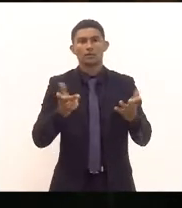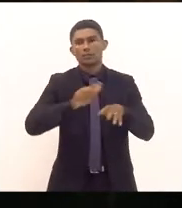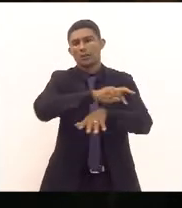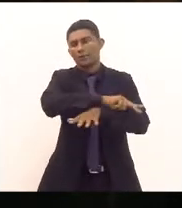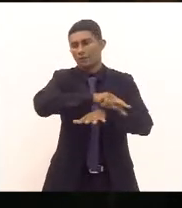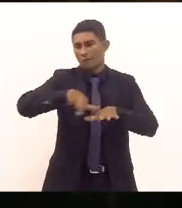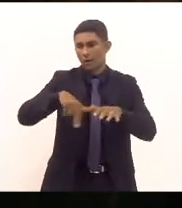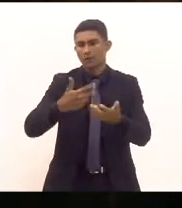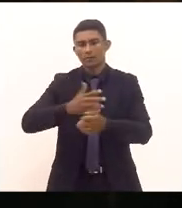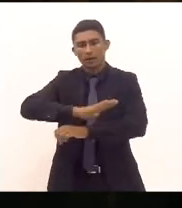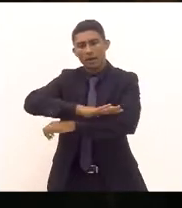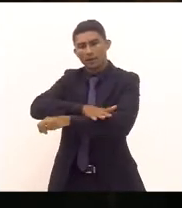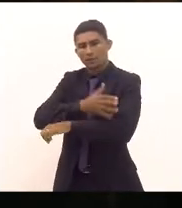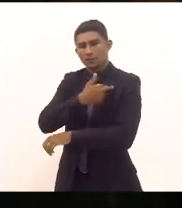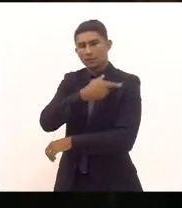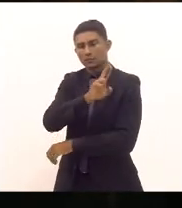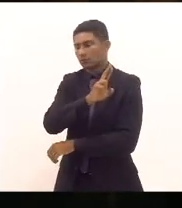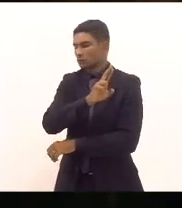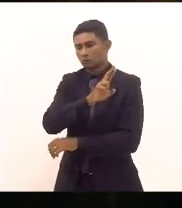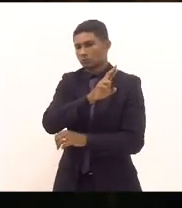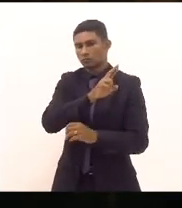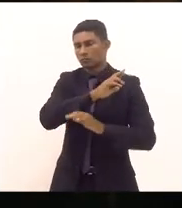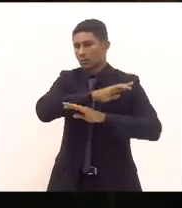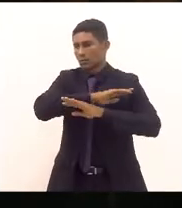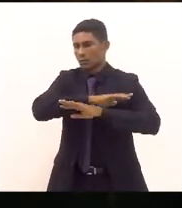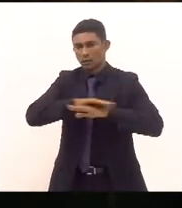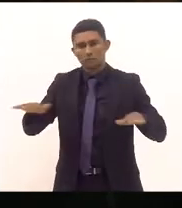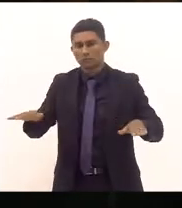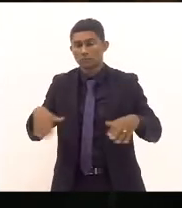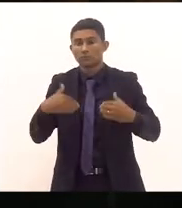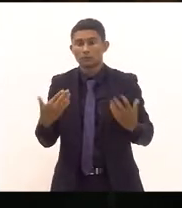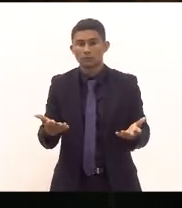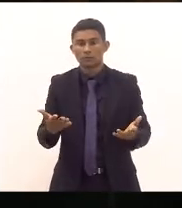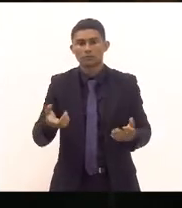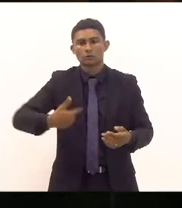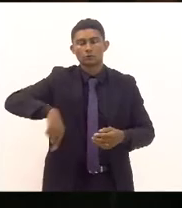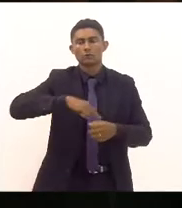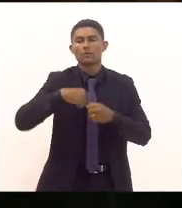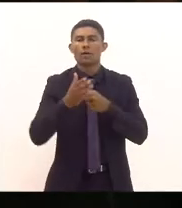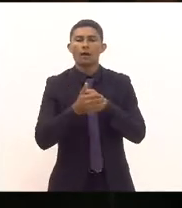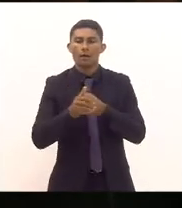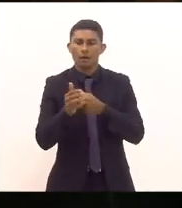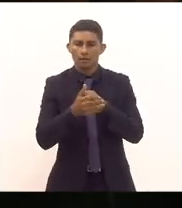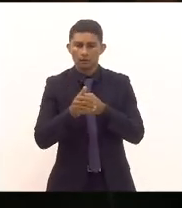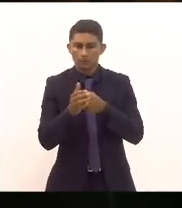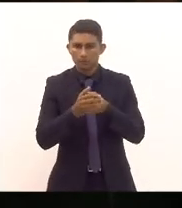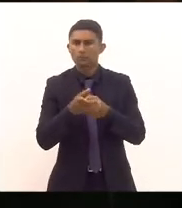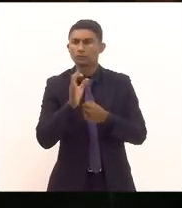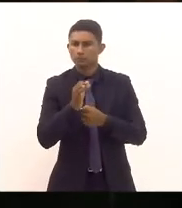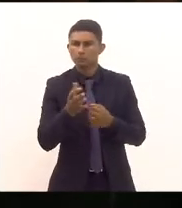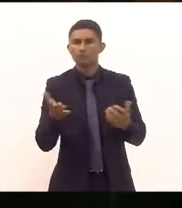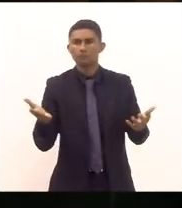e sem racismo religioso saiba e receba nosso carinho que é um carinho o recheado de